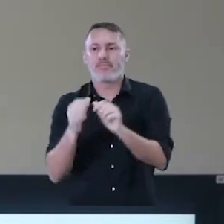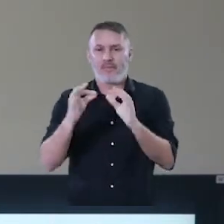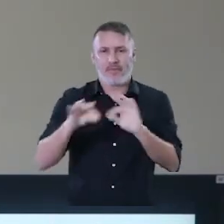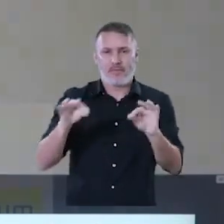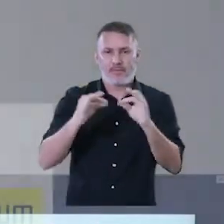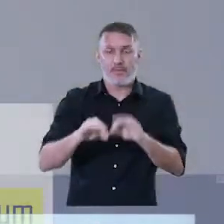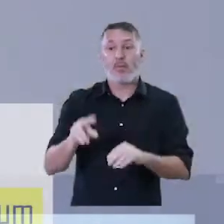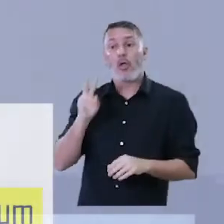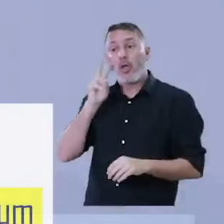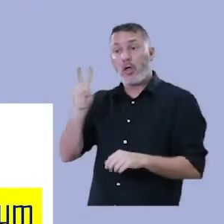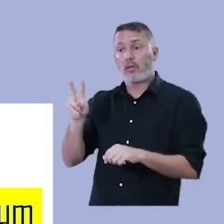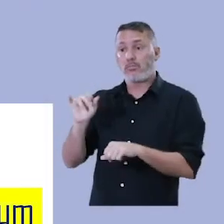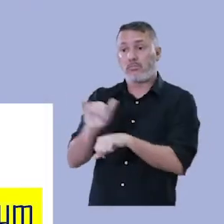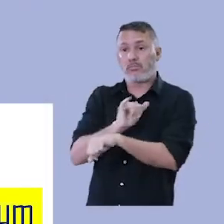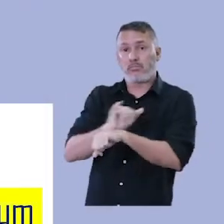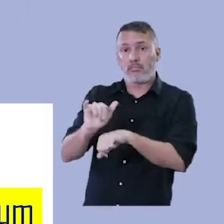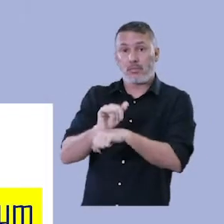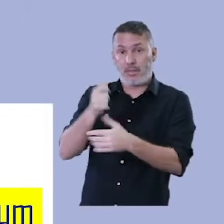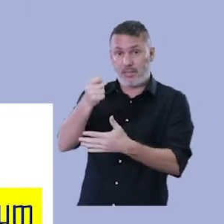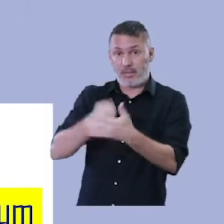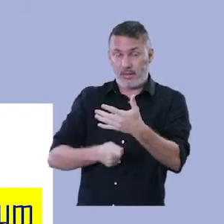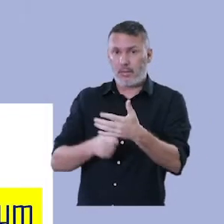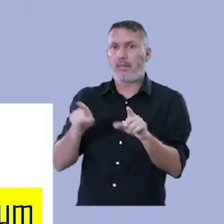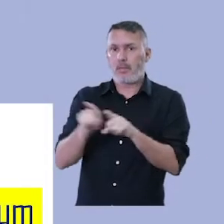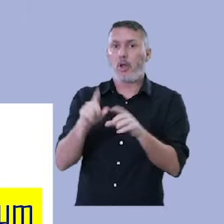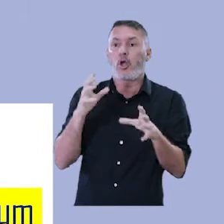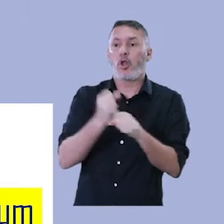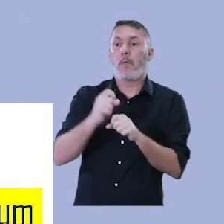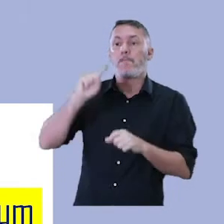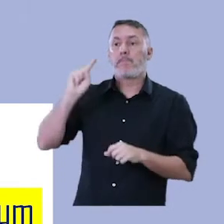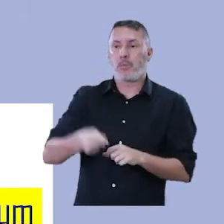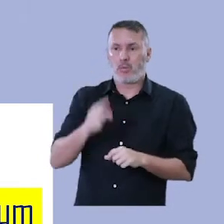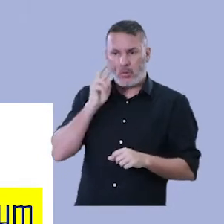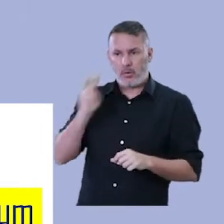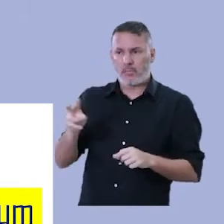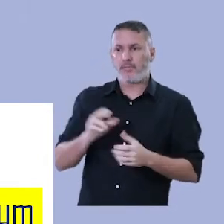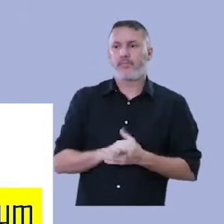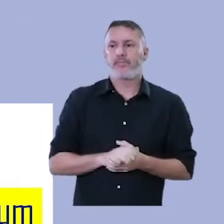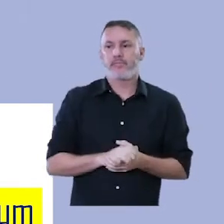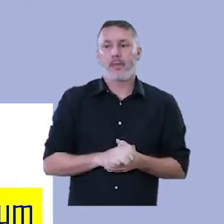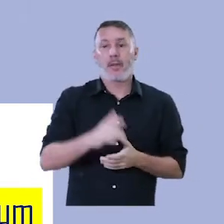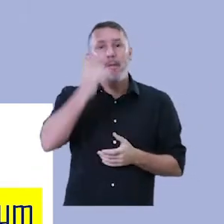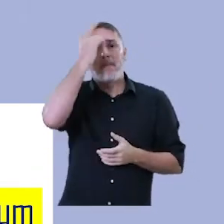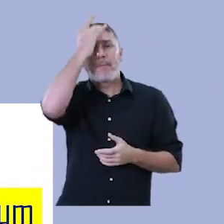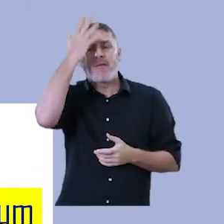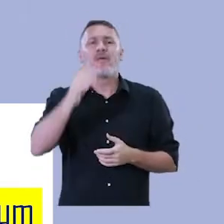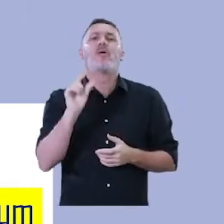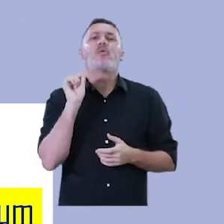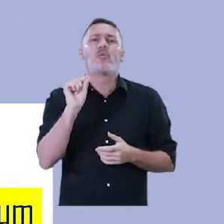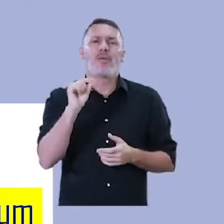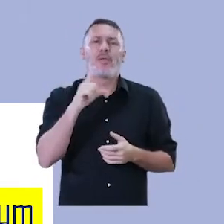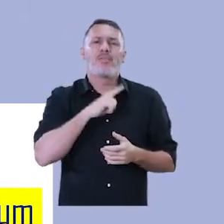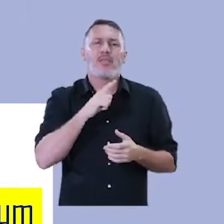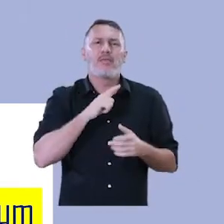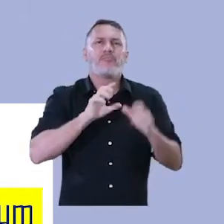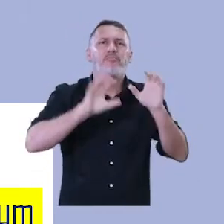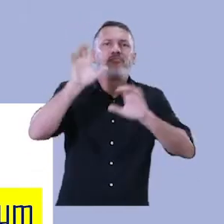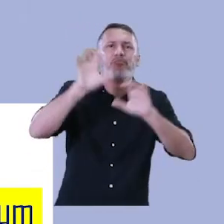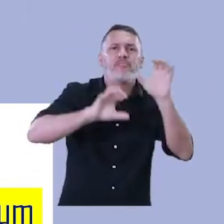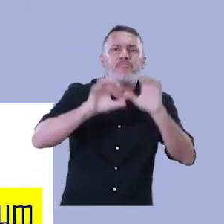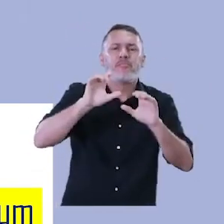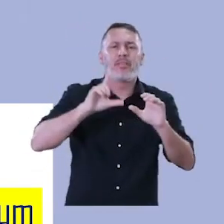Olha esse texto. Também uma redação nota 1000. É mais fácil desintegrar um átomo do